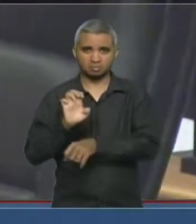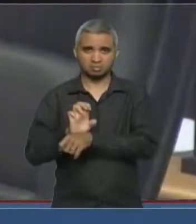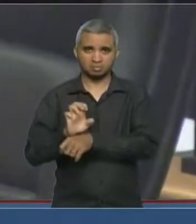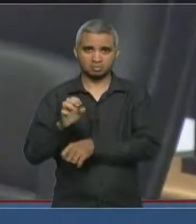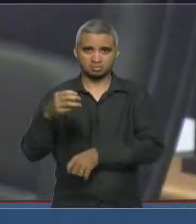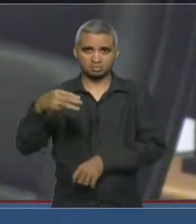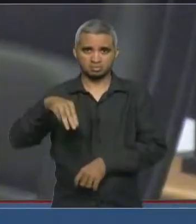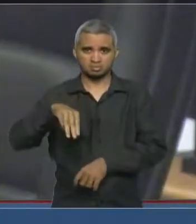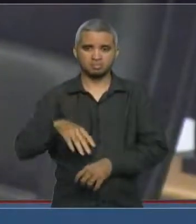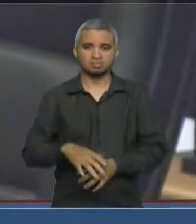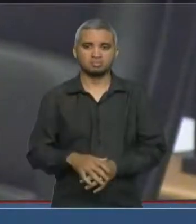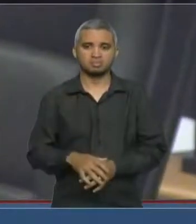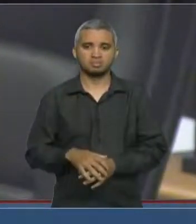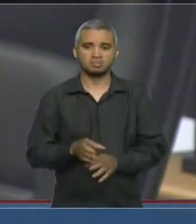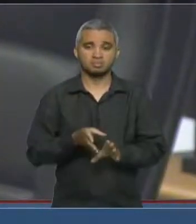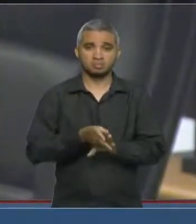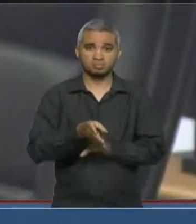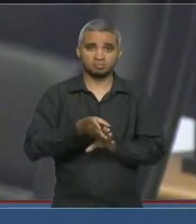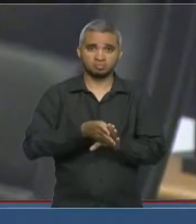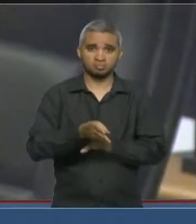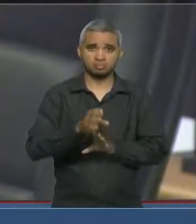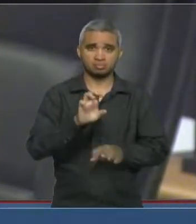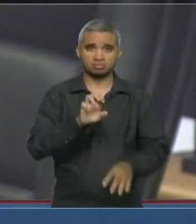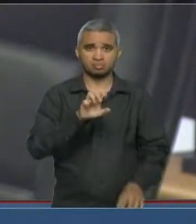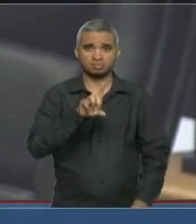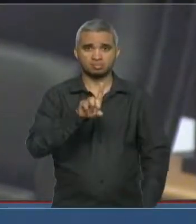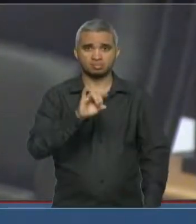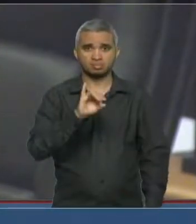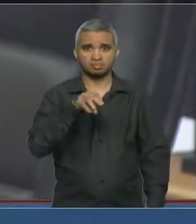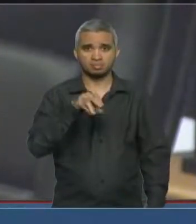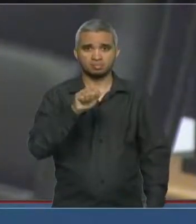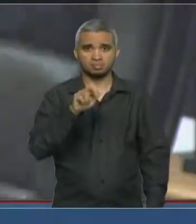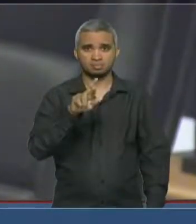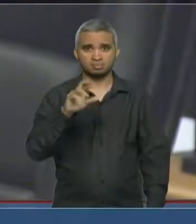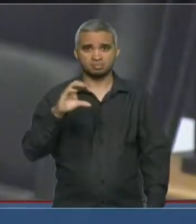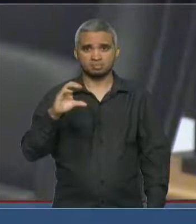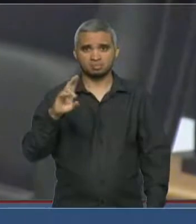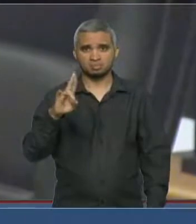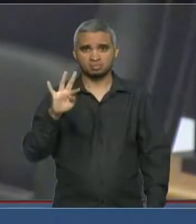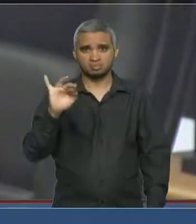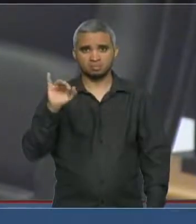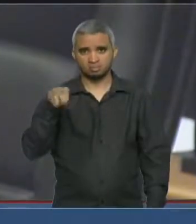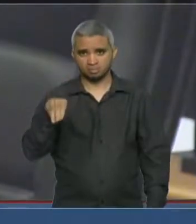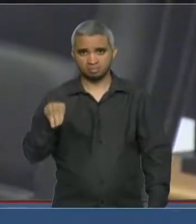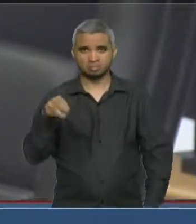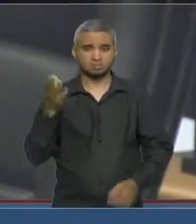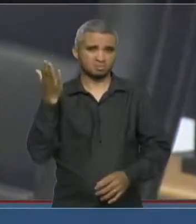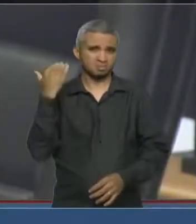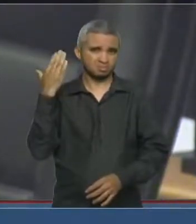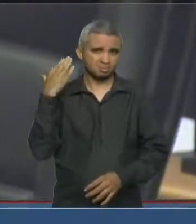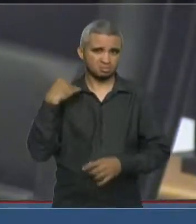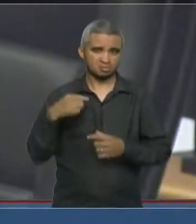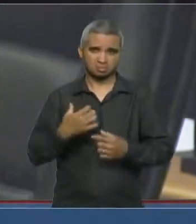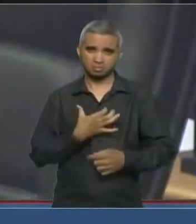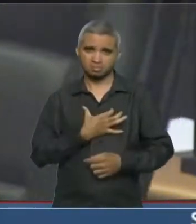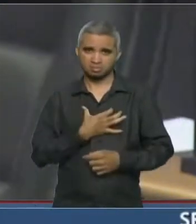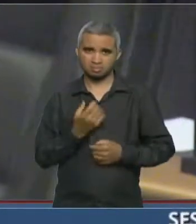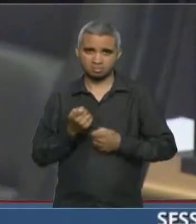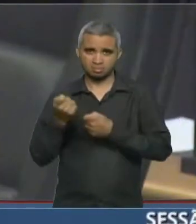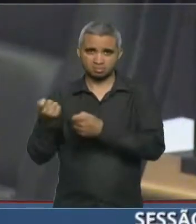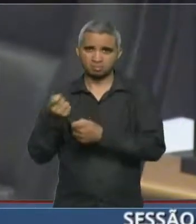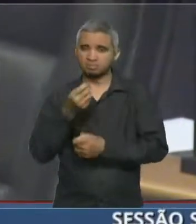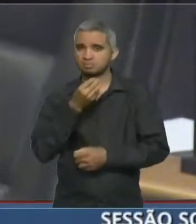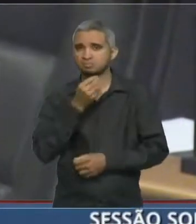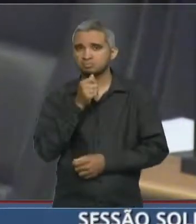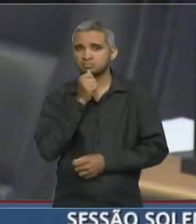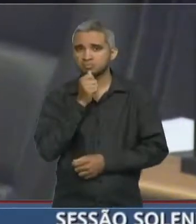Edmar Cutrim acabou não tendo a oportunidade de entregar. Depois eu pedi licença ao autor da homenagem para me